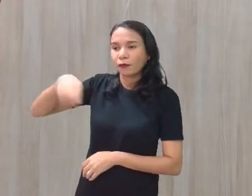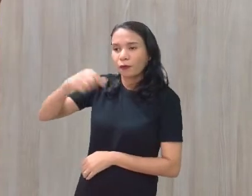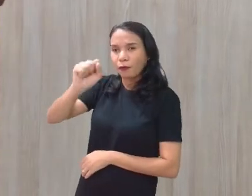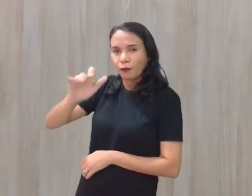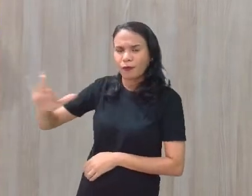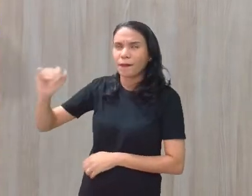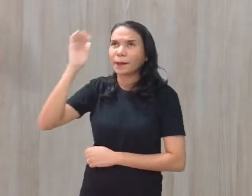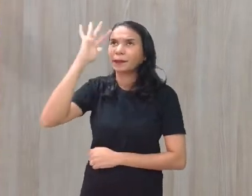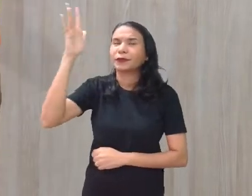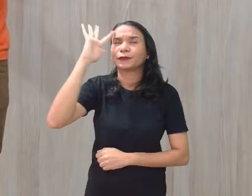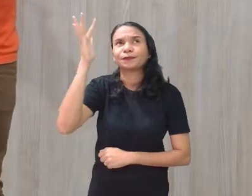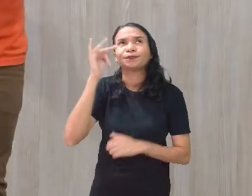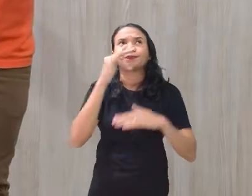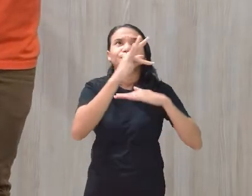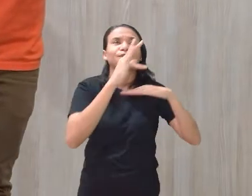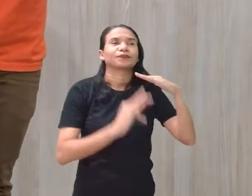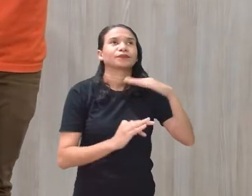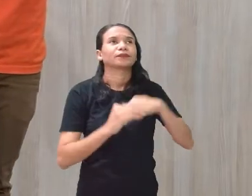fração fosse